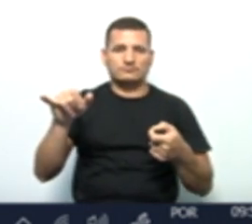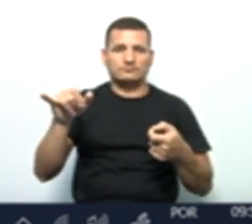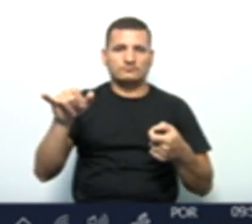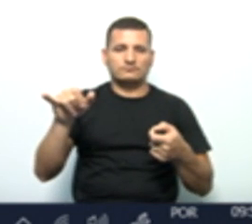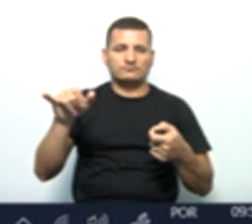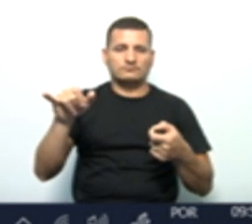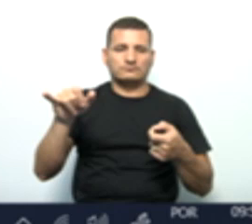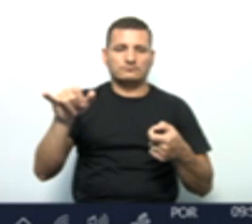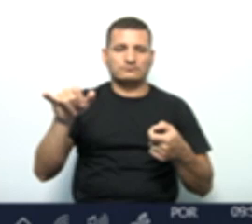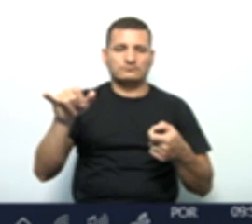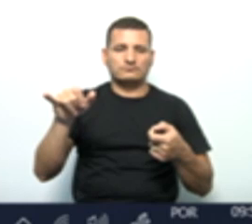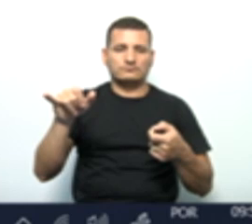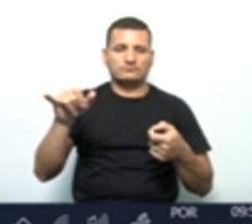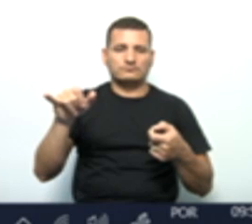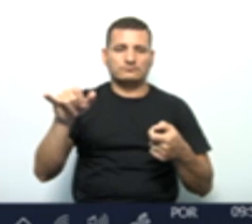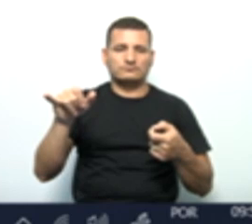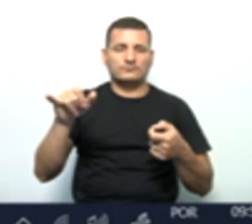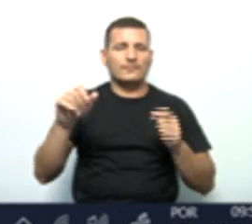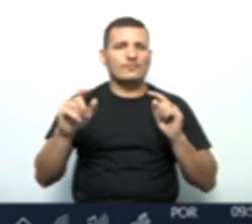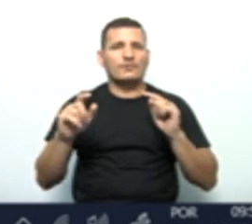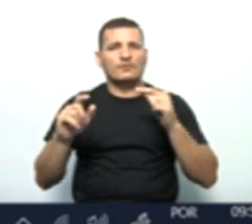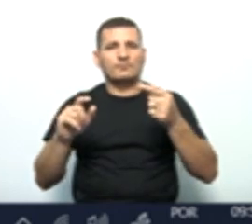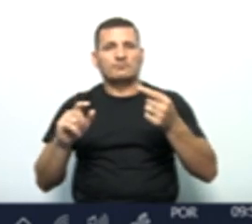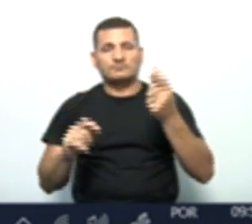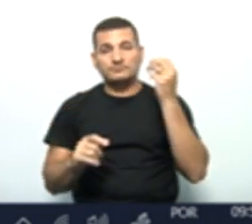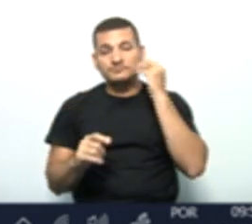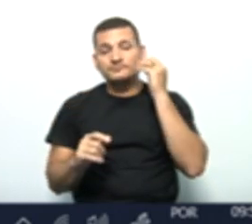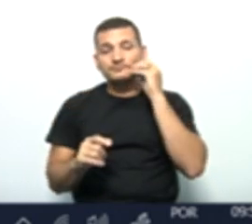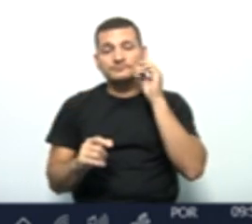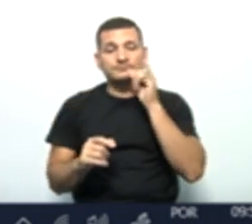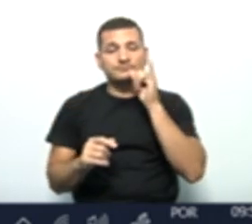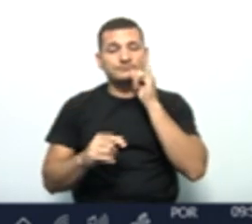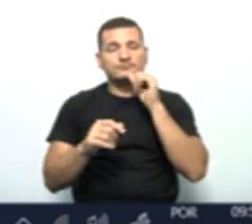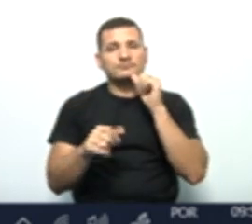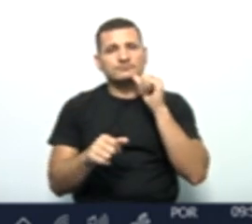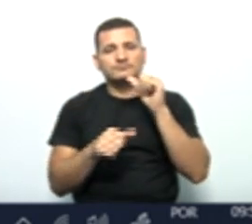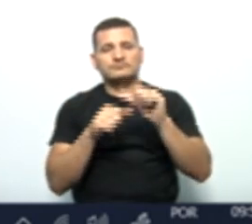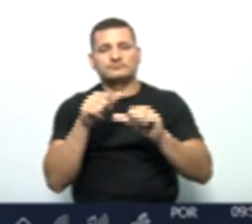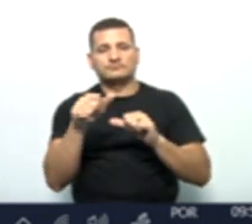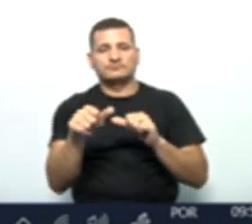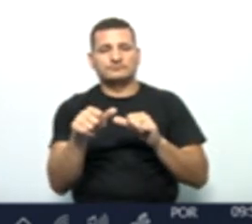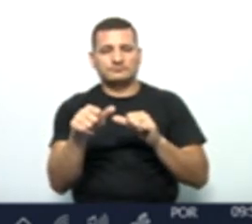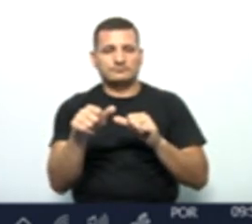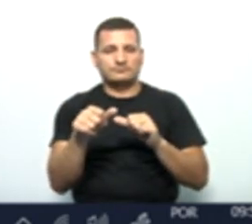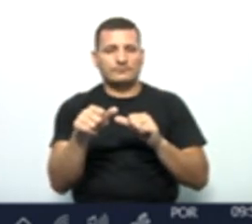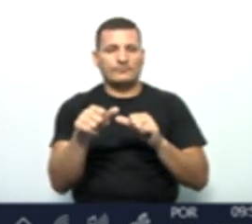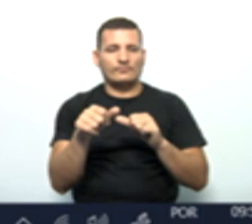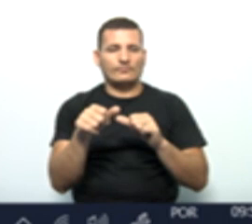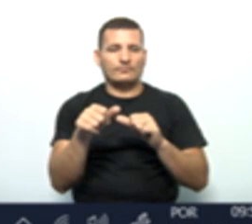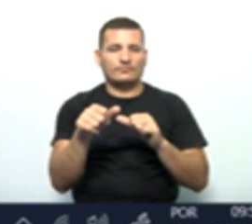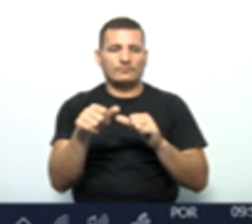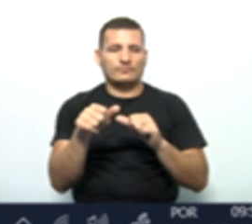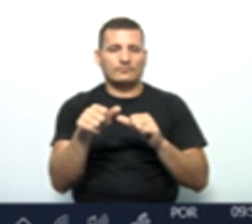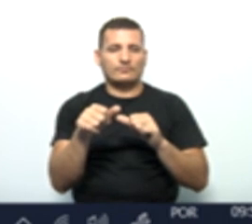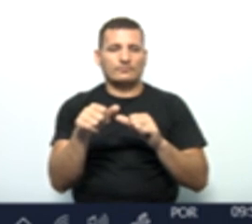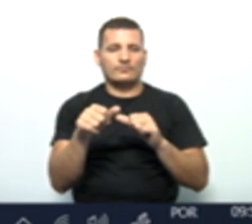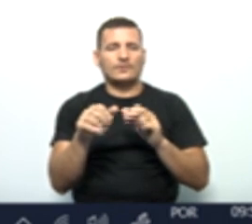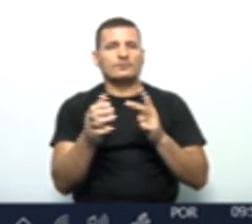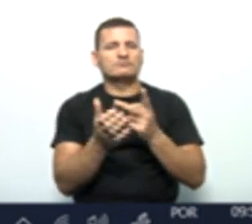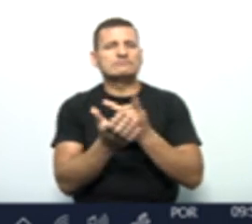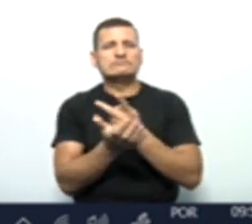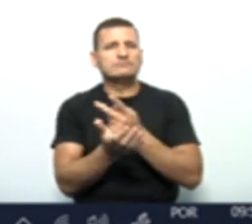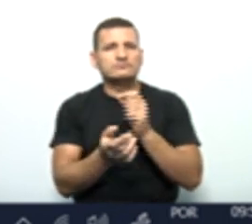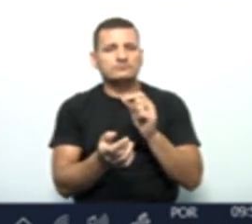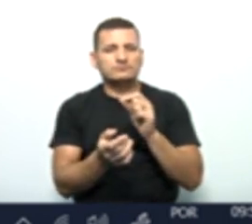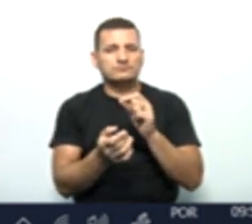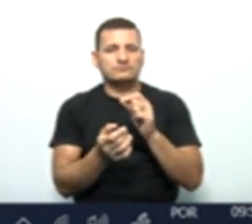eu tentei, por um exemplo aqui, ó, modificar ela, tá vendo? Eu tentei modificar essa tupla. Qual é o erro que deu?